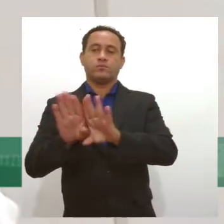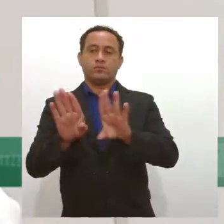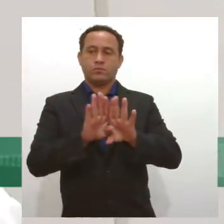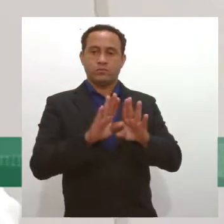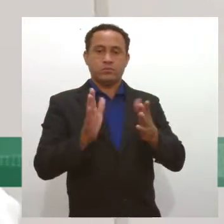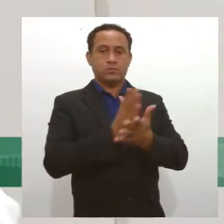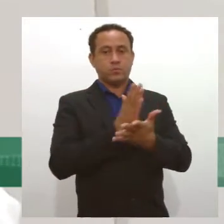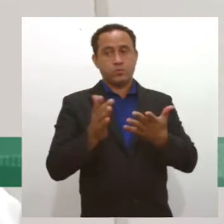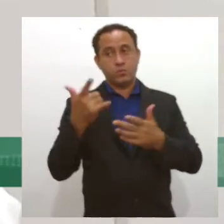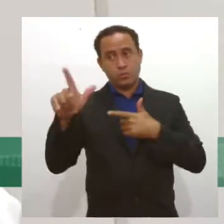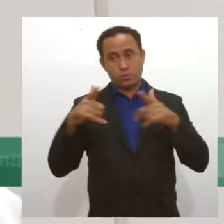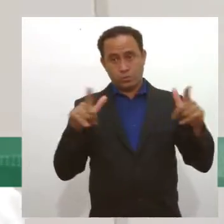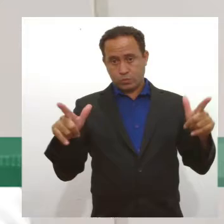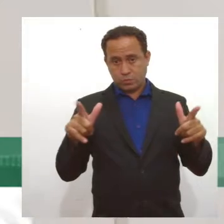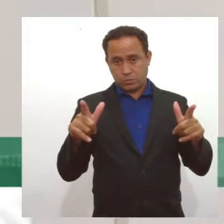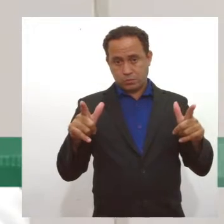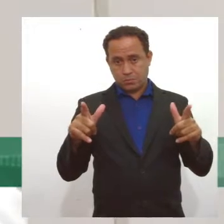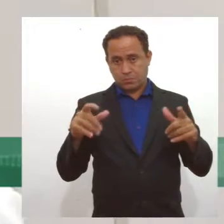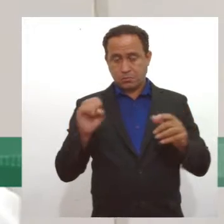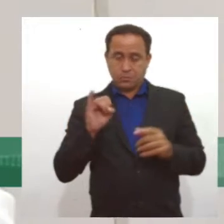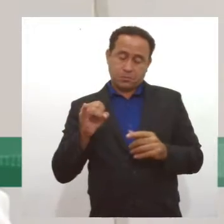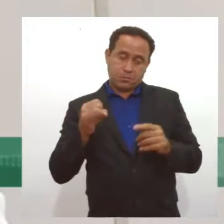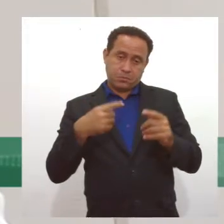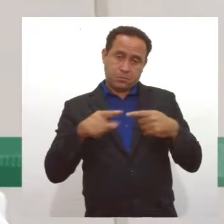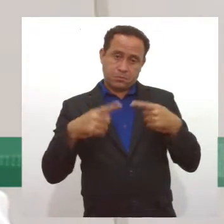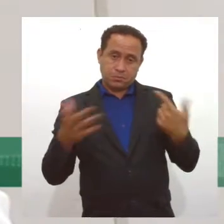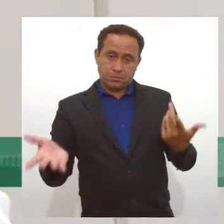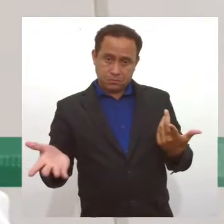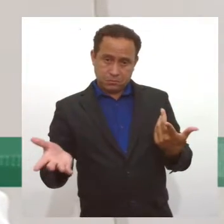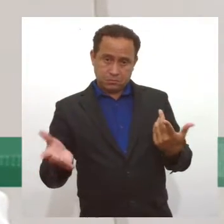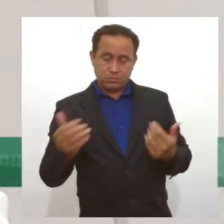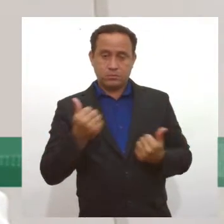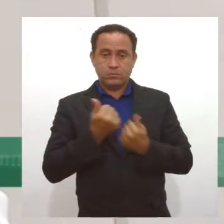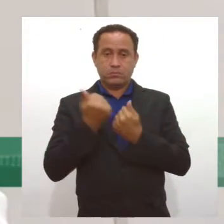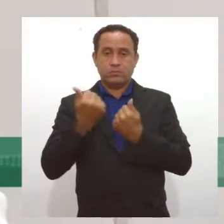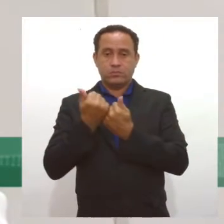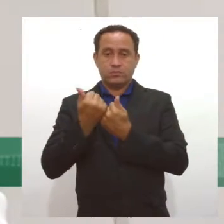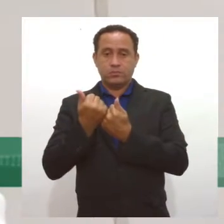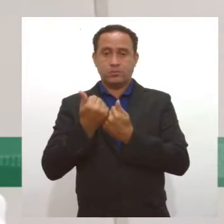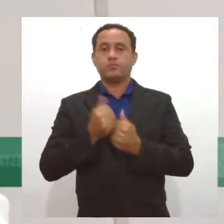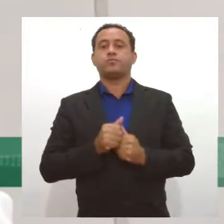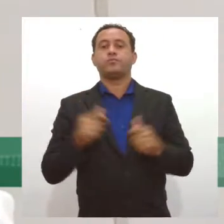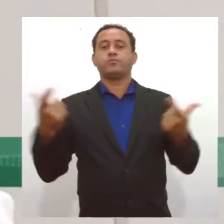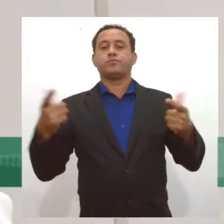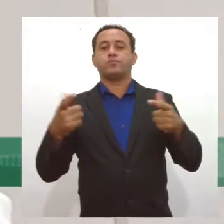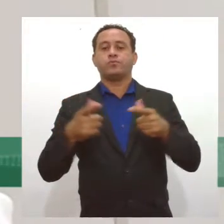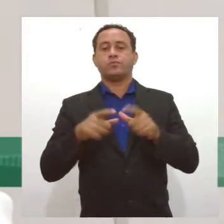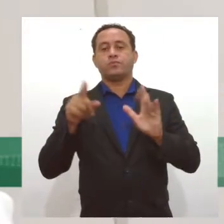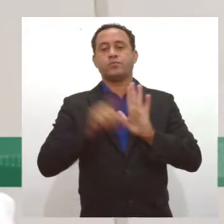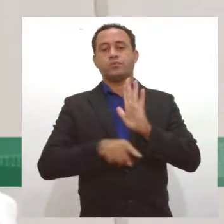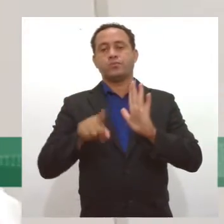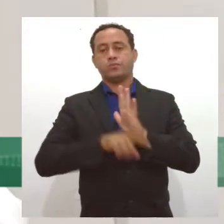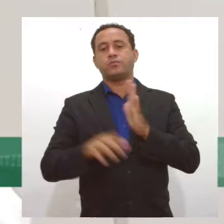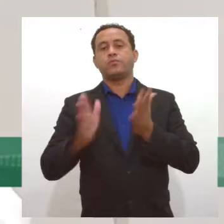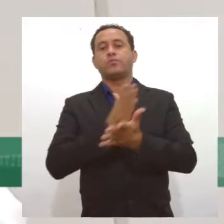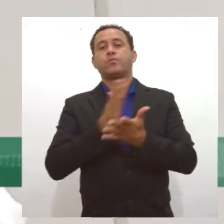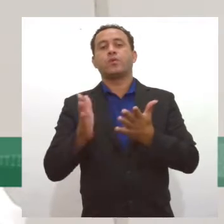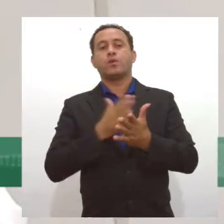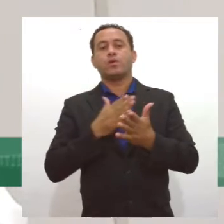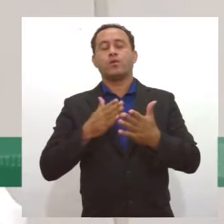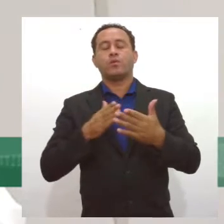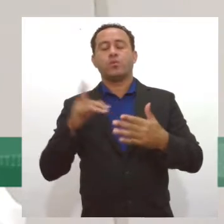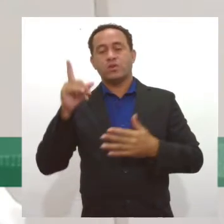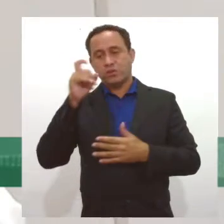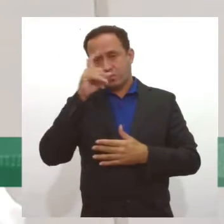empresas, se não derem certo. Também tem um apoio, né, na redução, né, de algumas barreiras legais